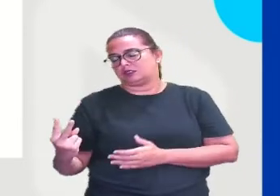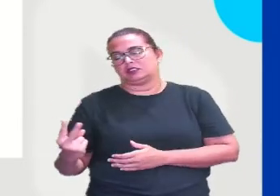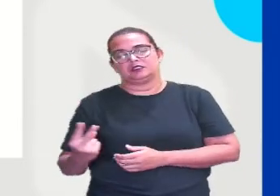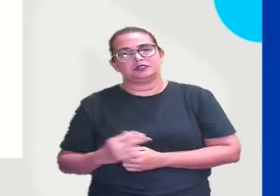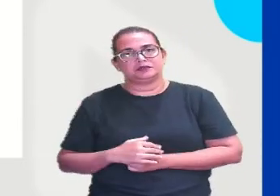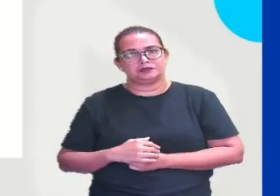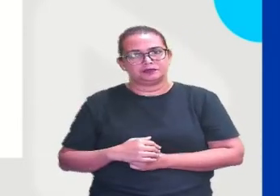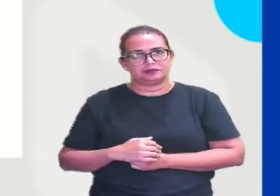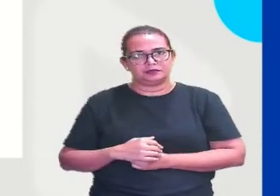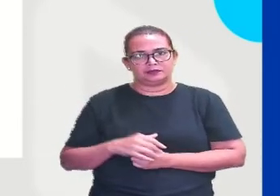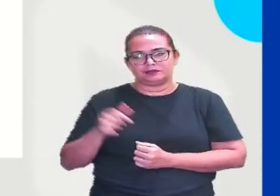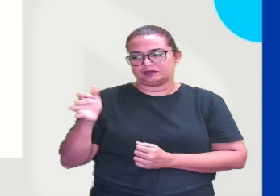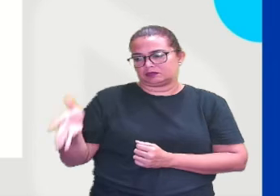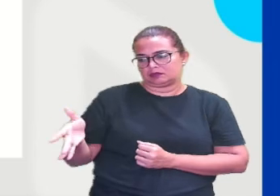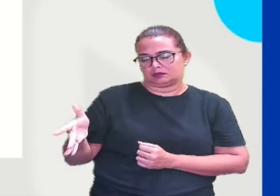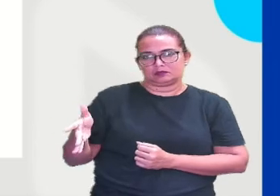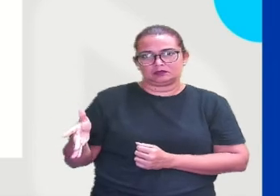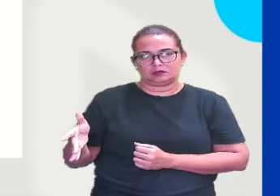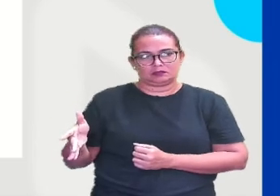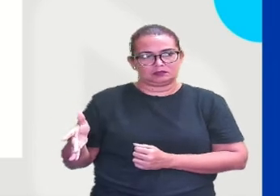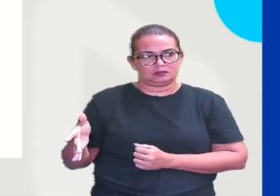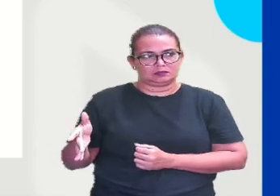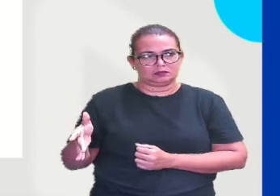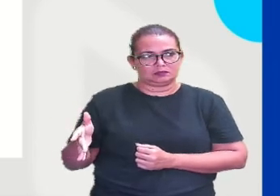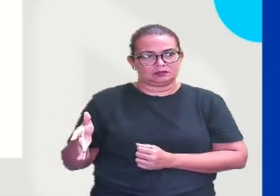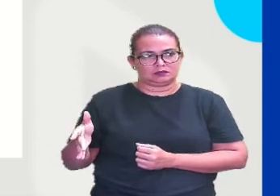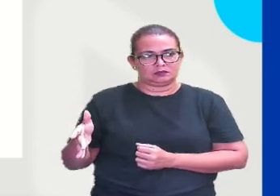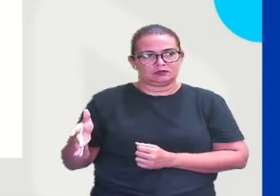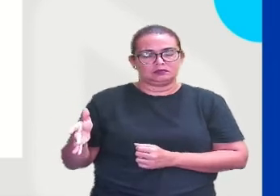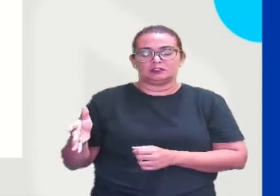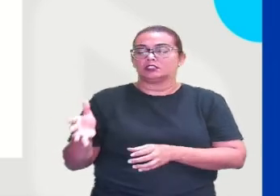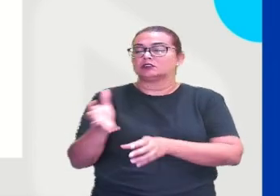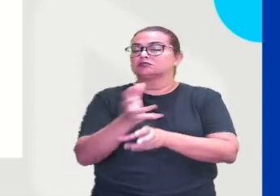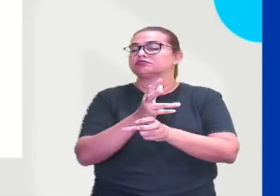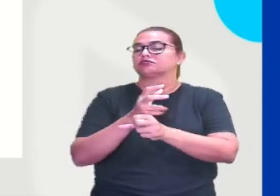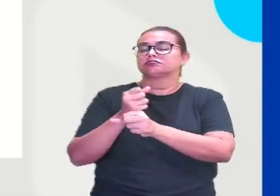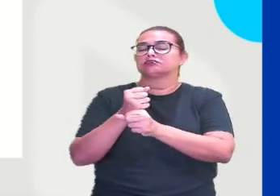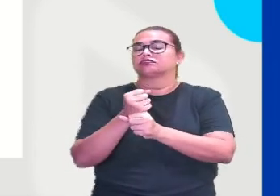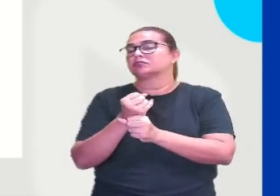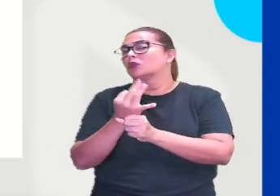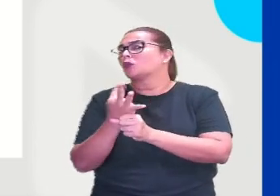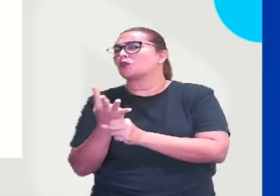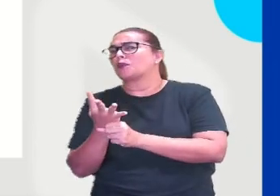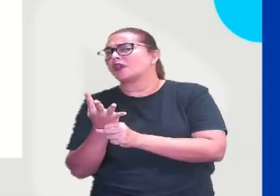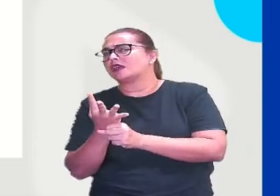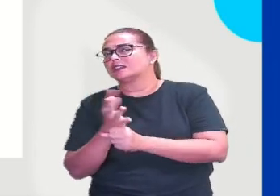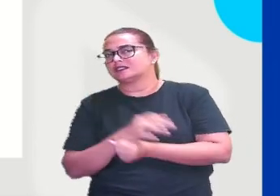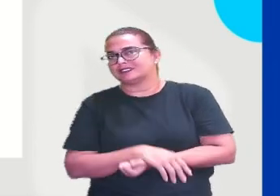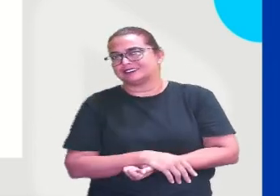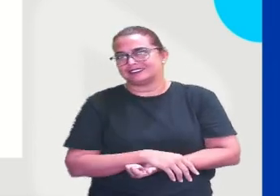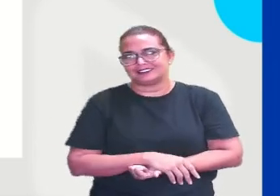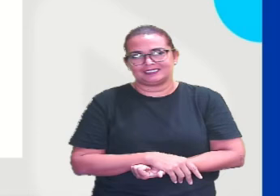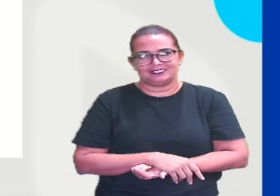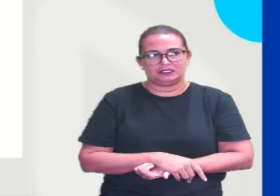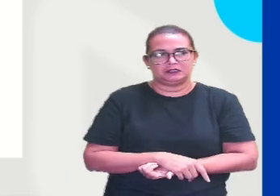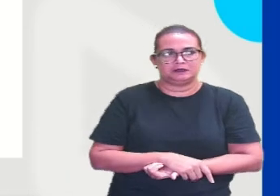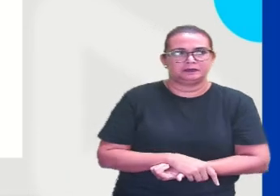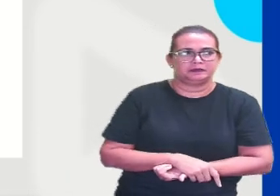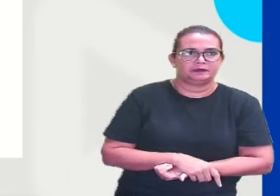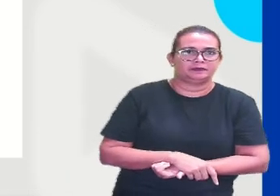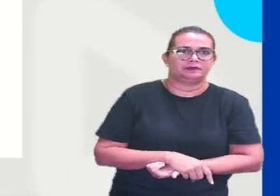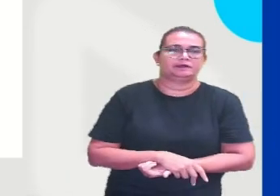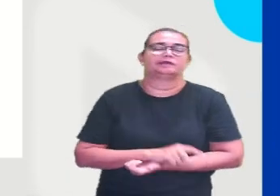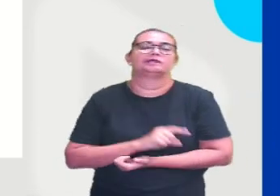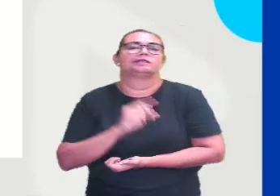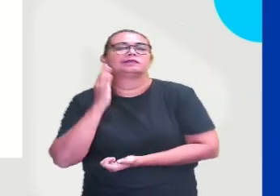botões. O número de botões de rosas era... Vamos fazer essa questão? Ó,